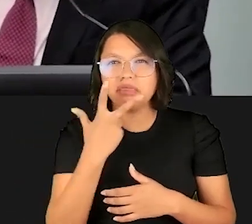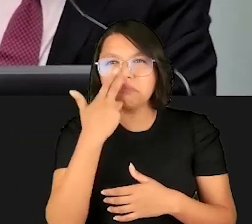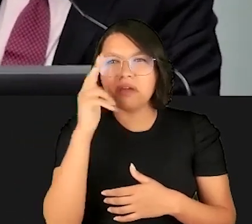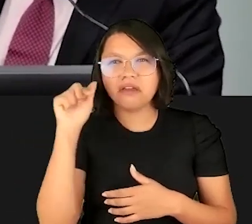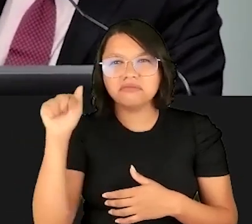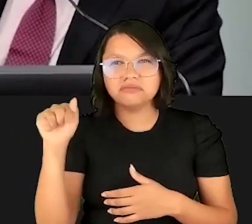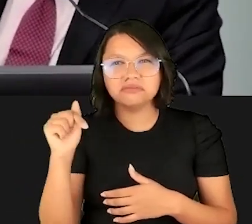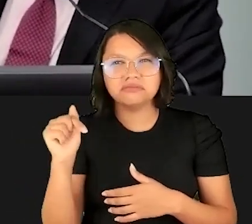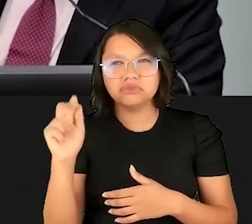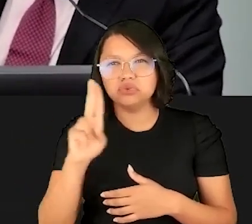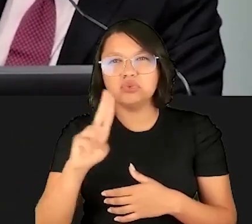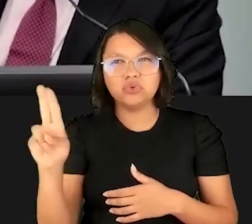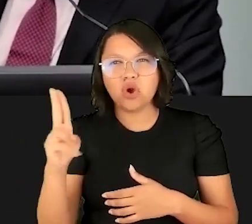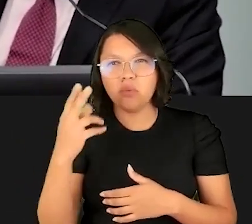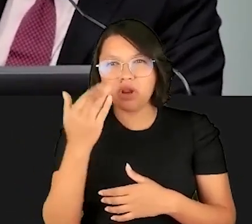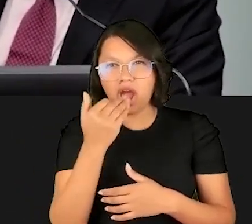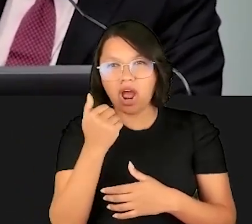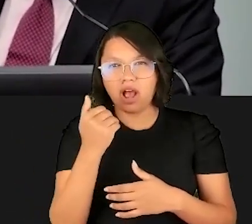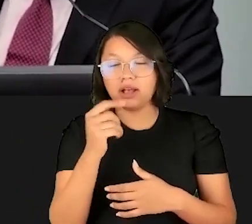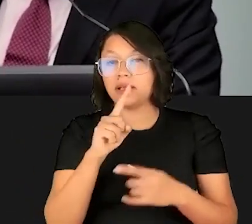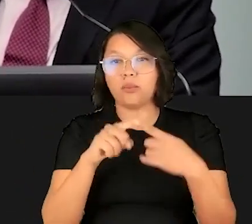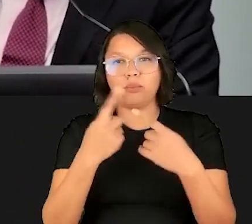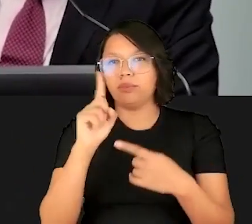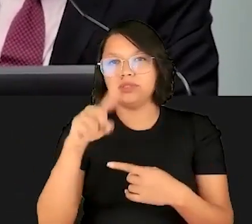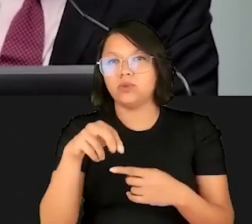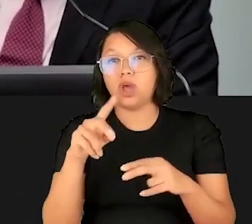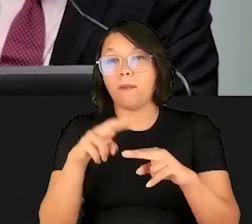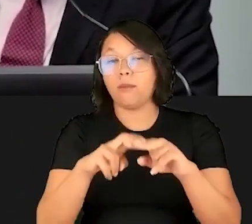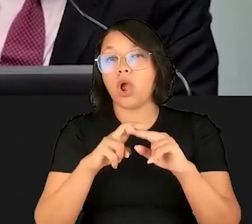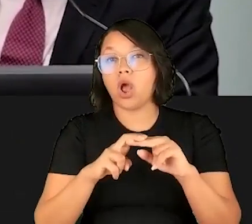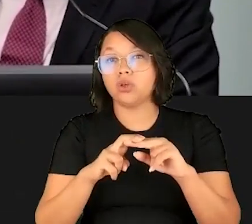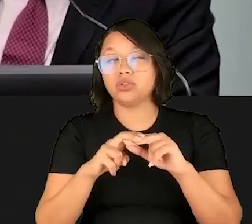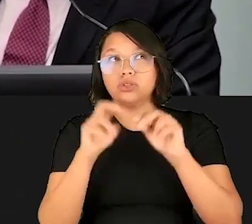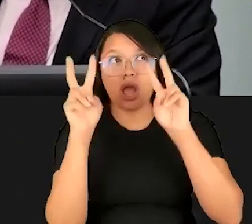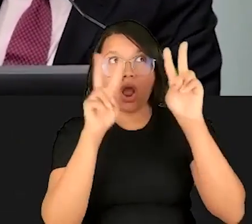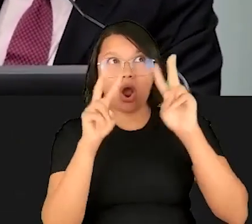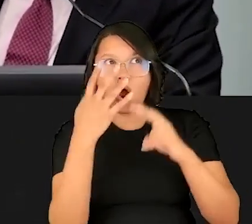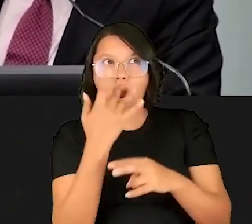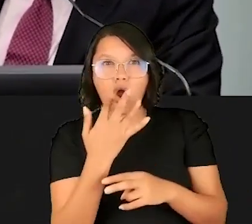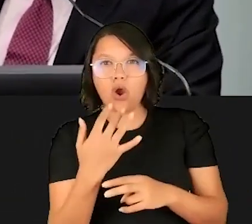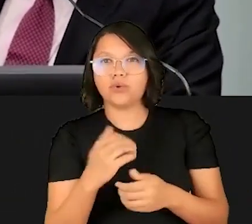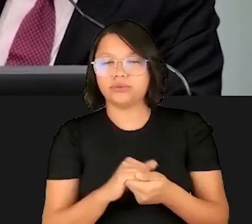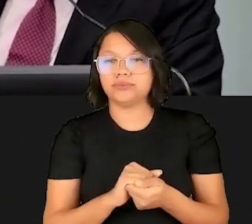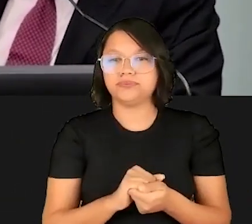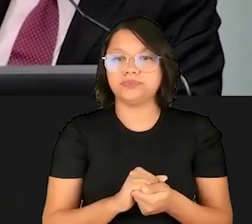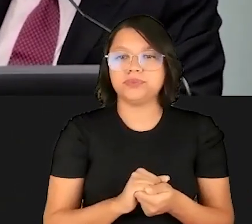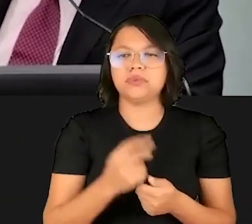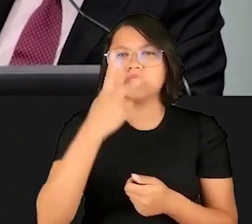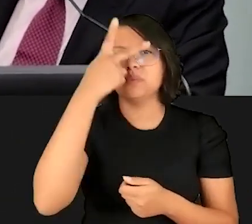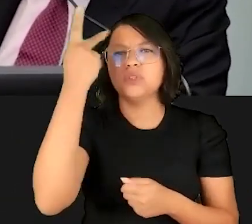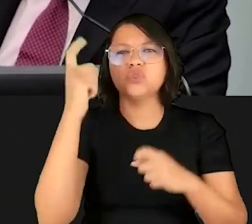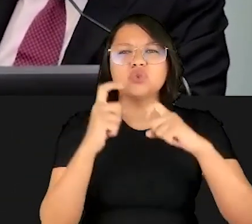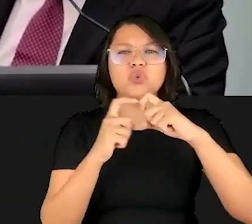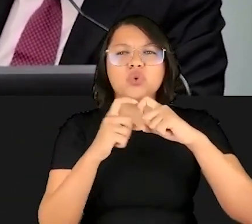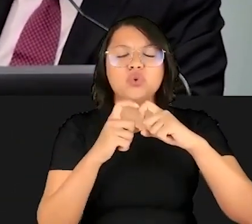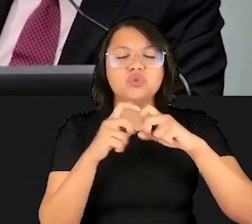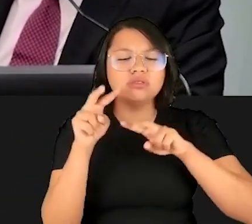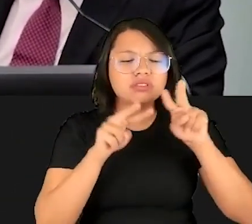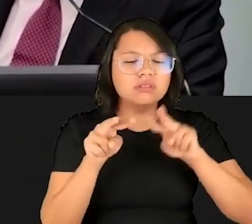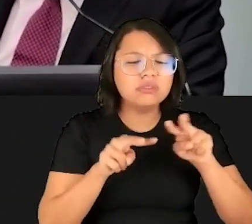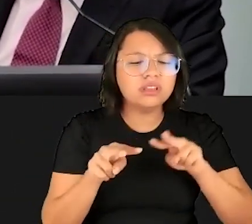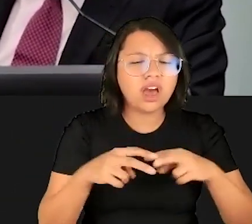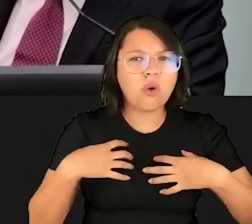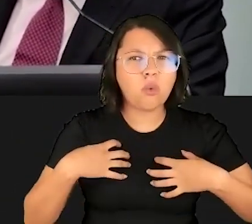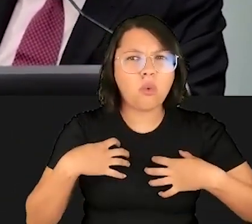nome. E médicos que examinaram cadáveres de pacientes que morreram, de soldados que morreram por gás, notaram